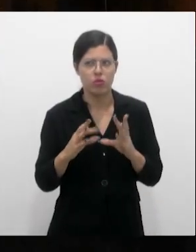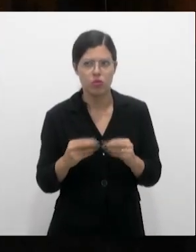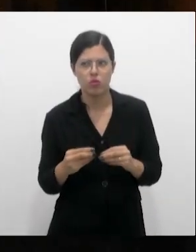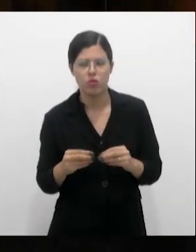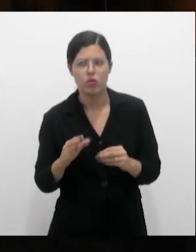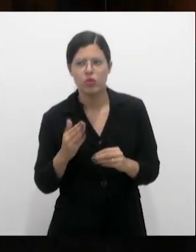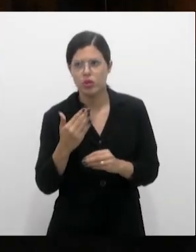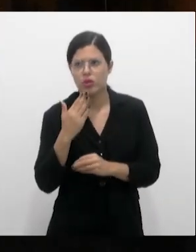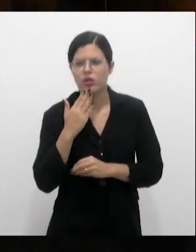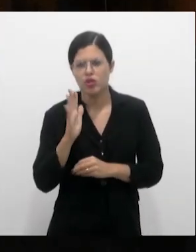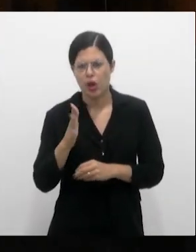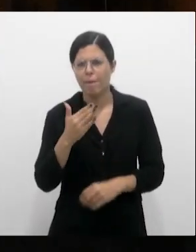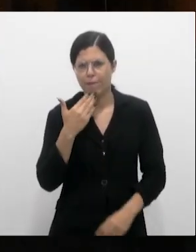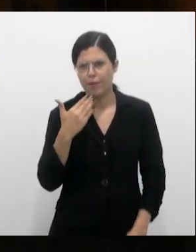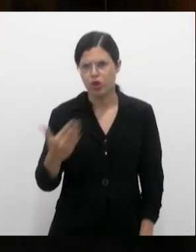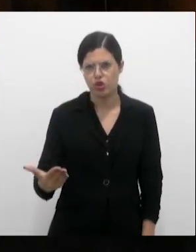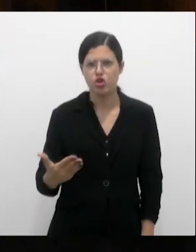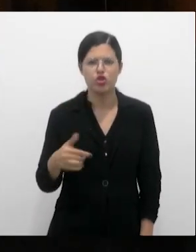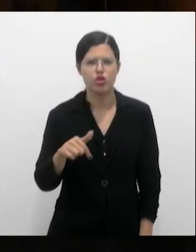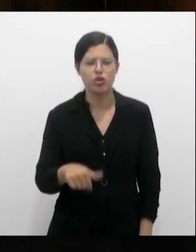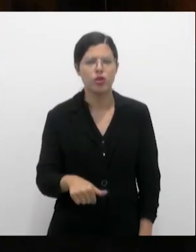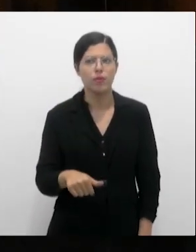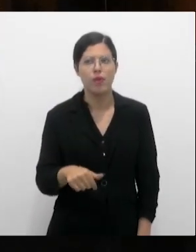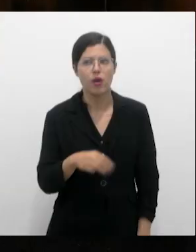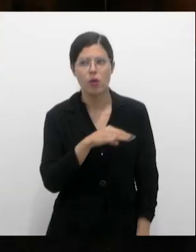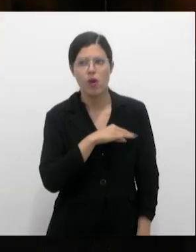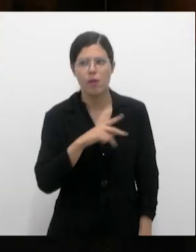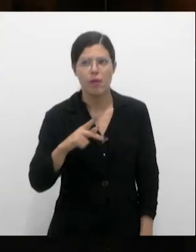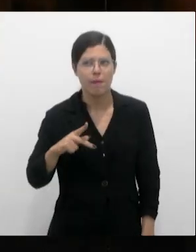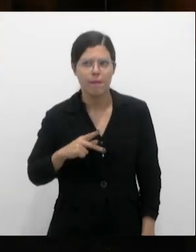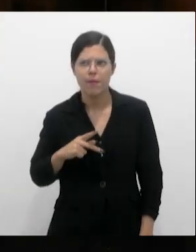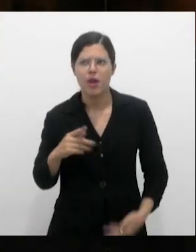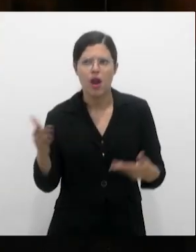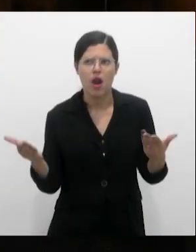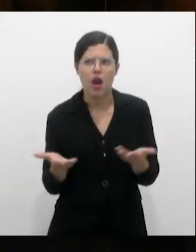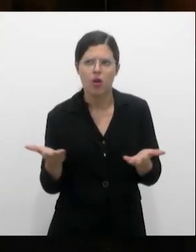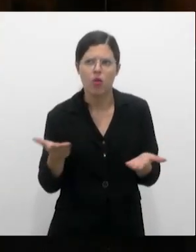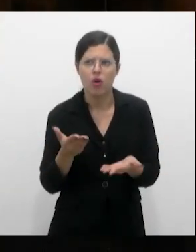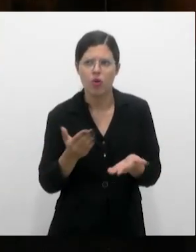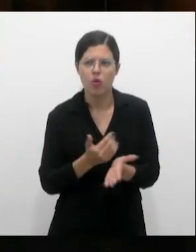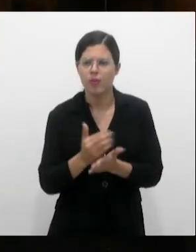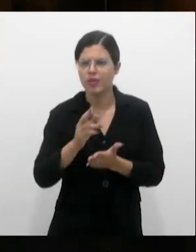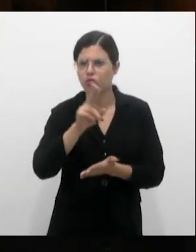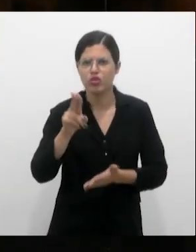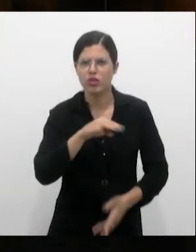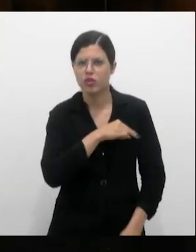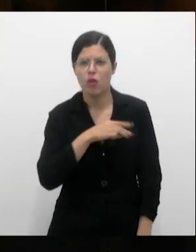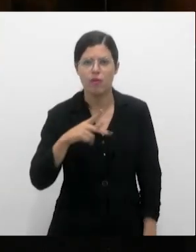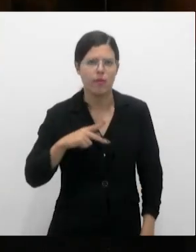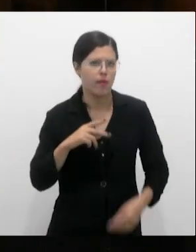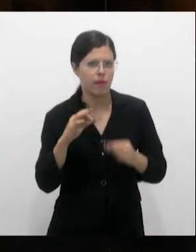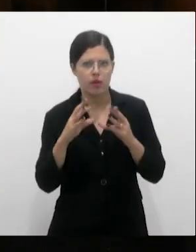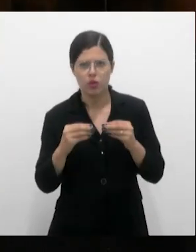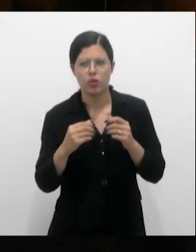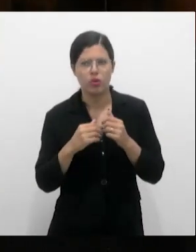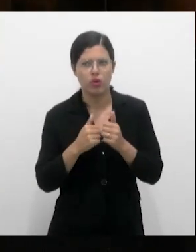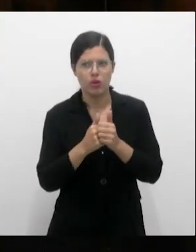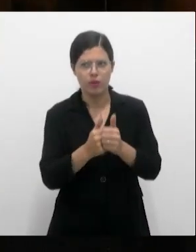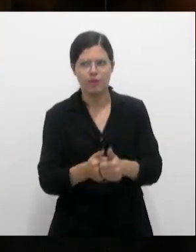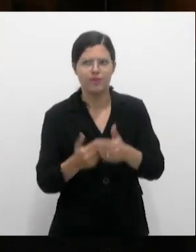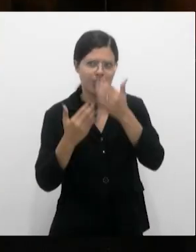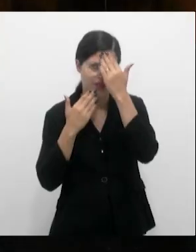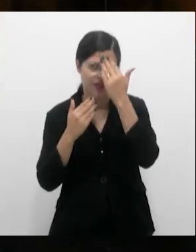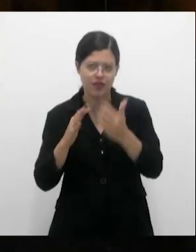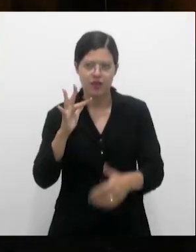pedi a Flavinha, a Lúcia, para que o Ministério Público, agora eu vou começar a usar o Ministério Público em tudo, para que possa acompanhar. Obrigado,